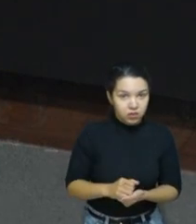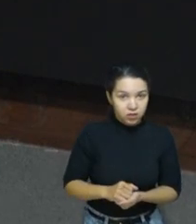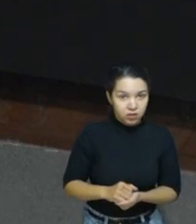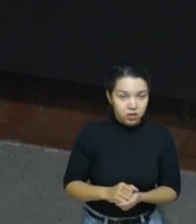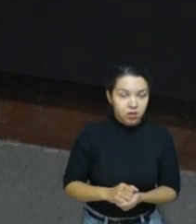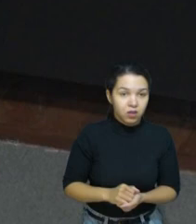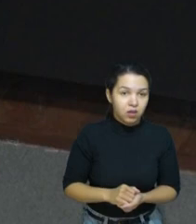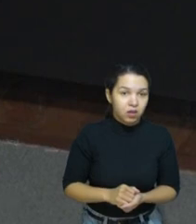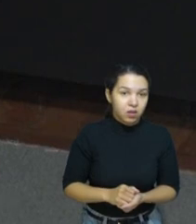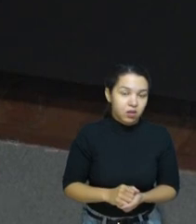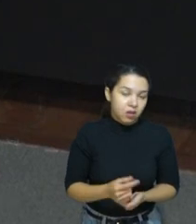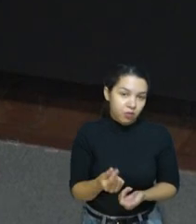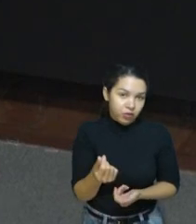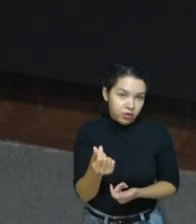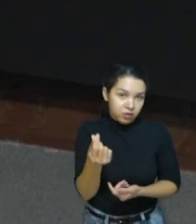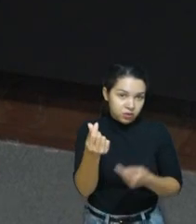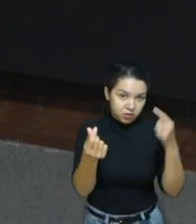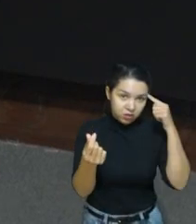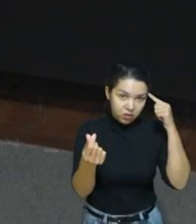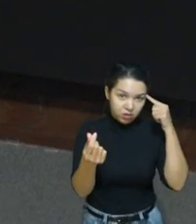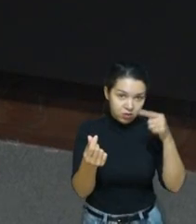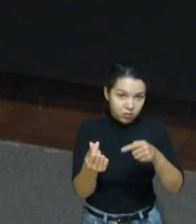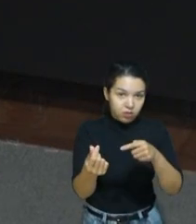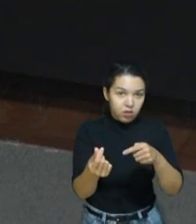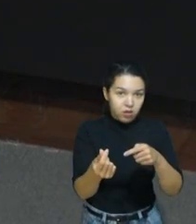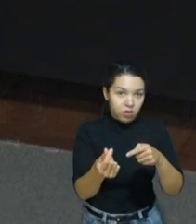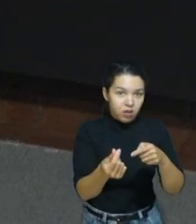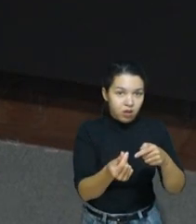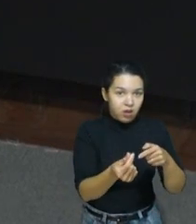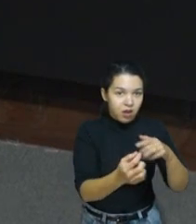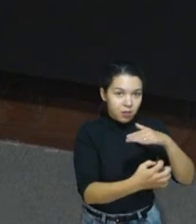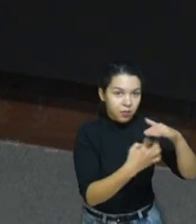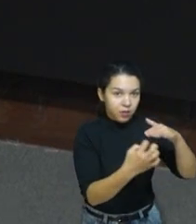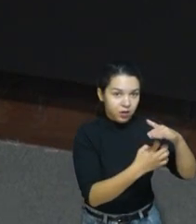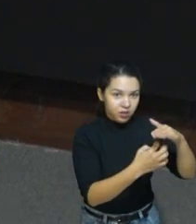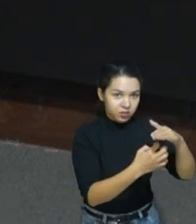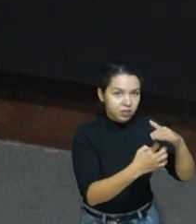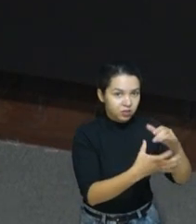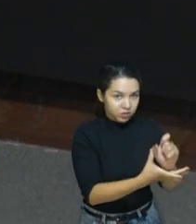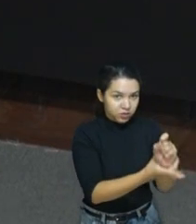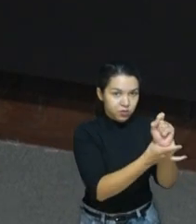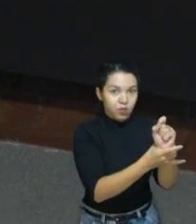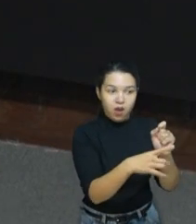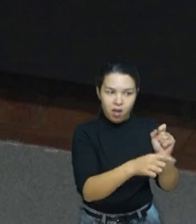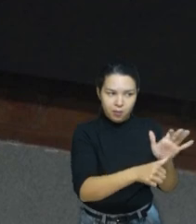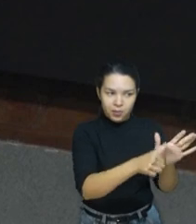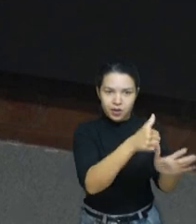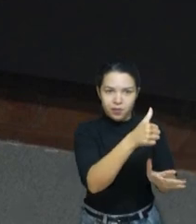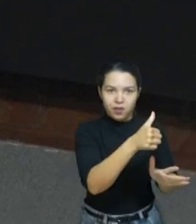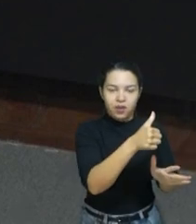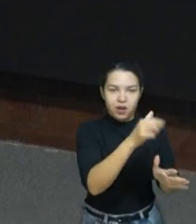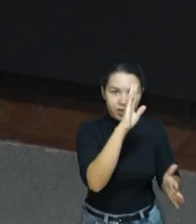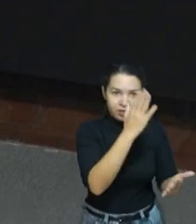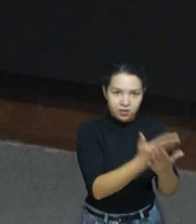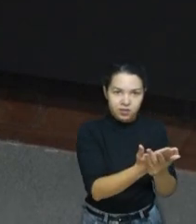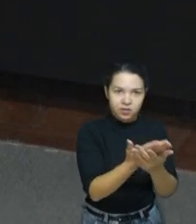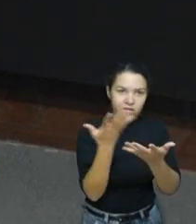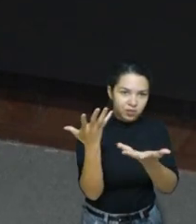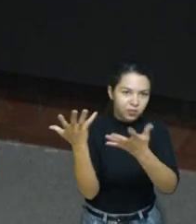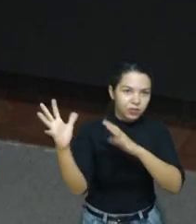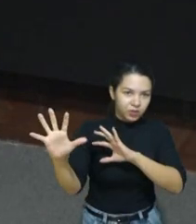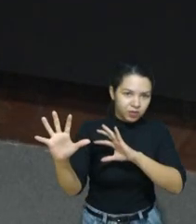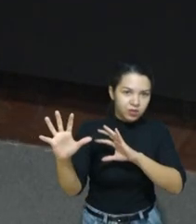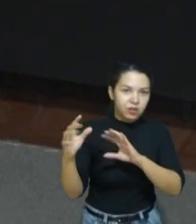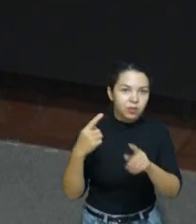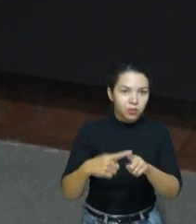parte financeira, né, a indústria do seguro ela já foi a primeira a acreditar nas mudanças